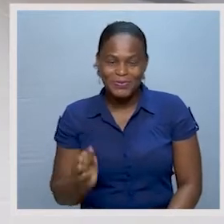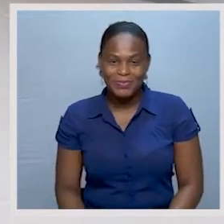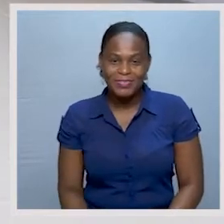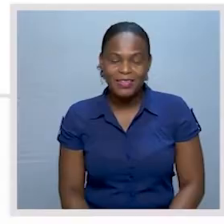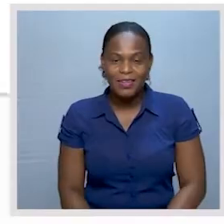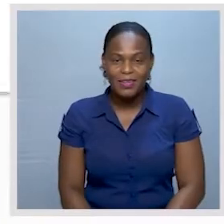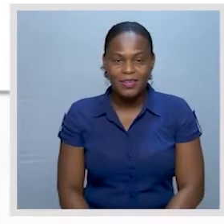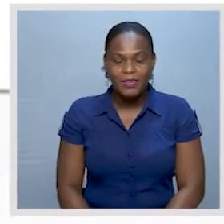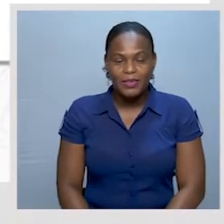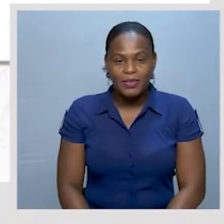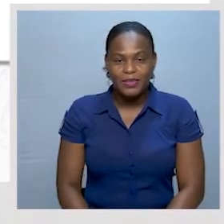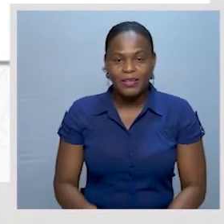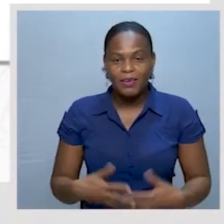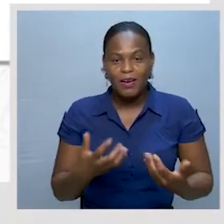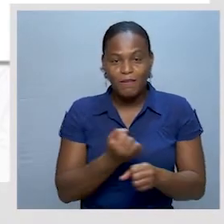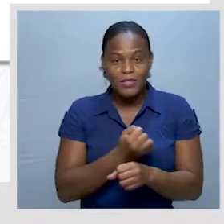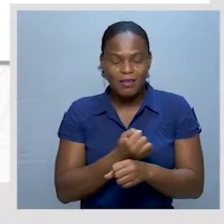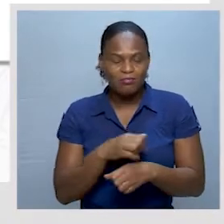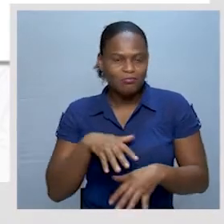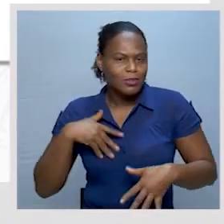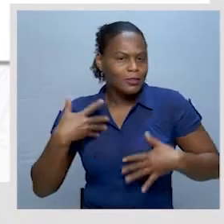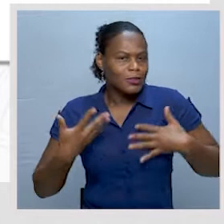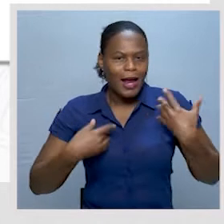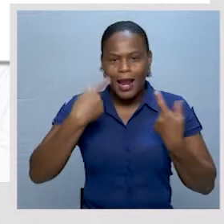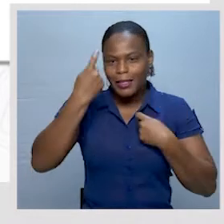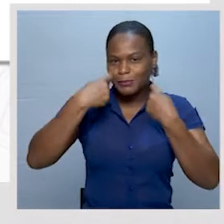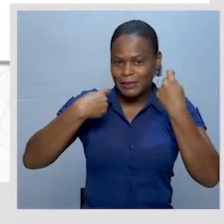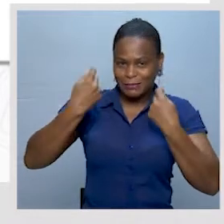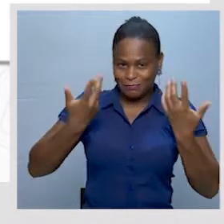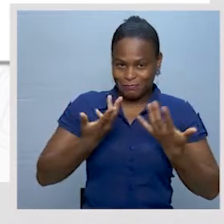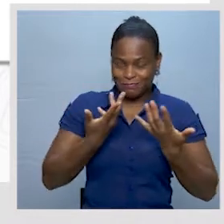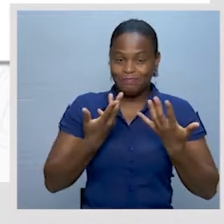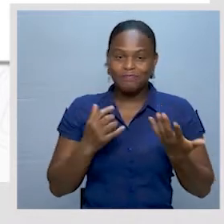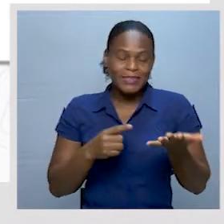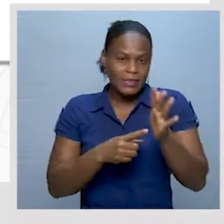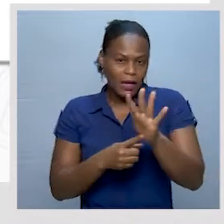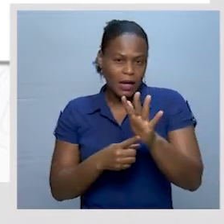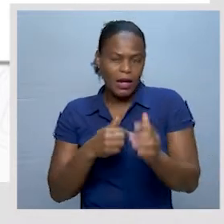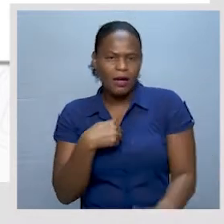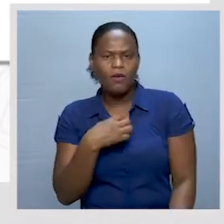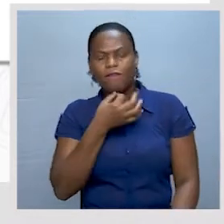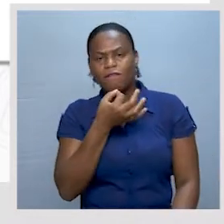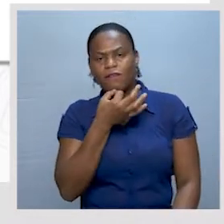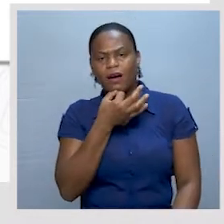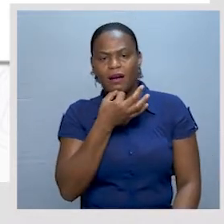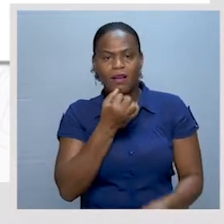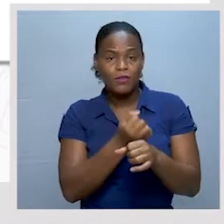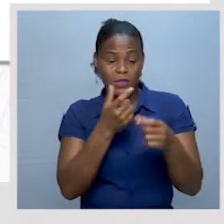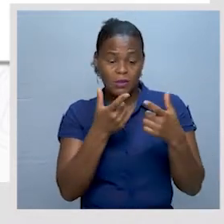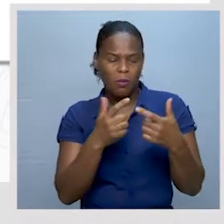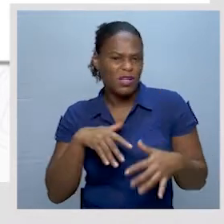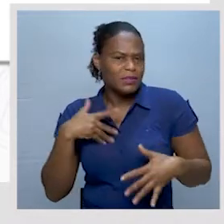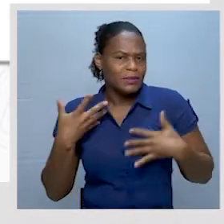Função emotiva ou expressiva. Quando eu falo de função